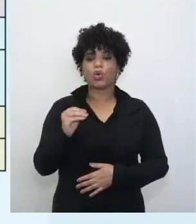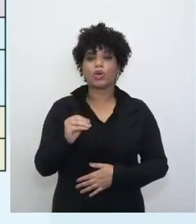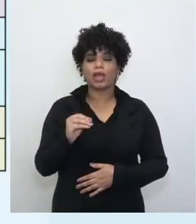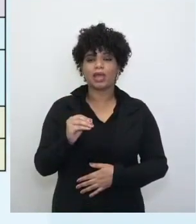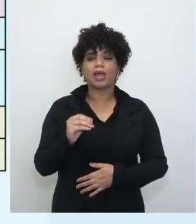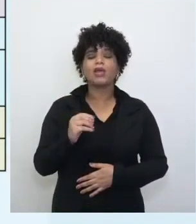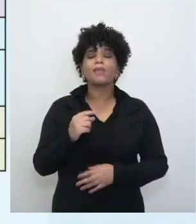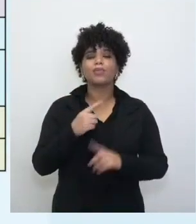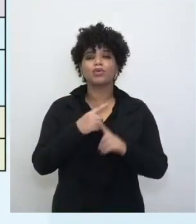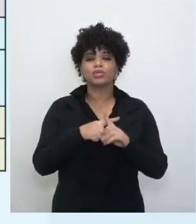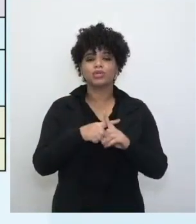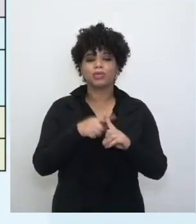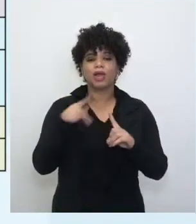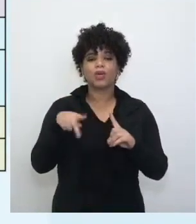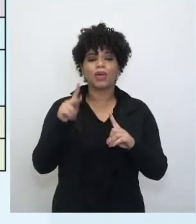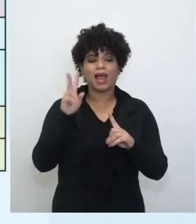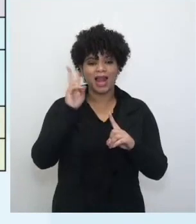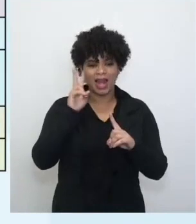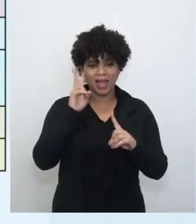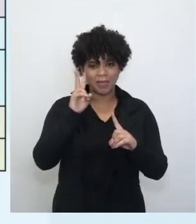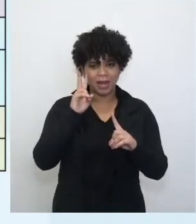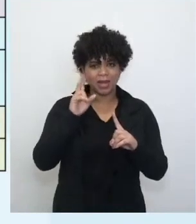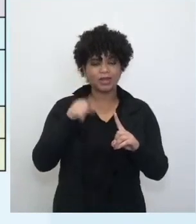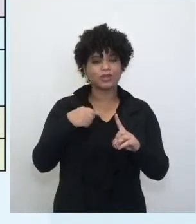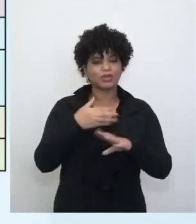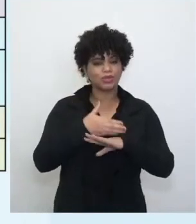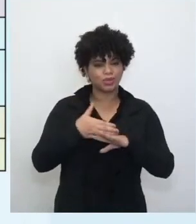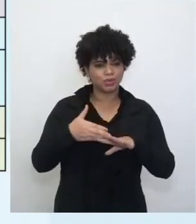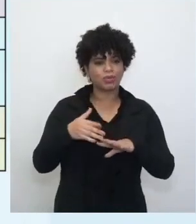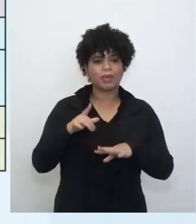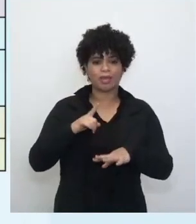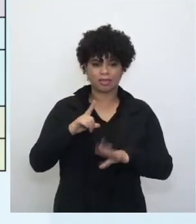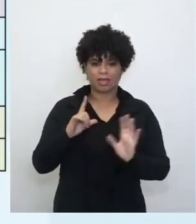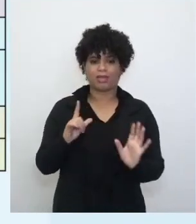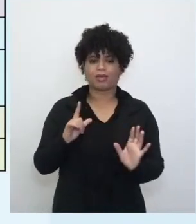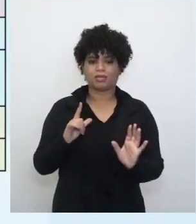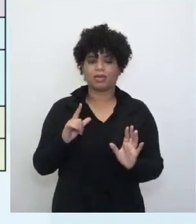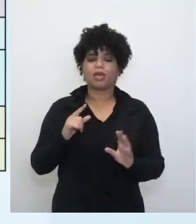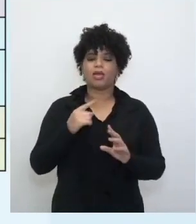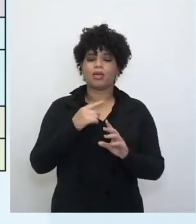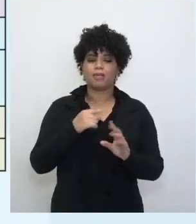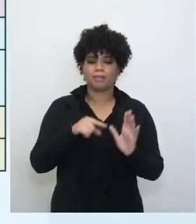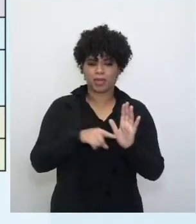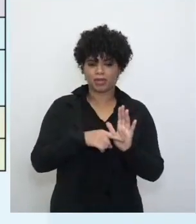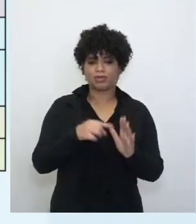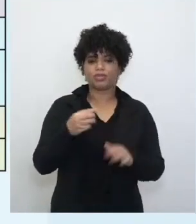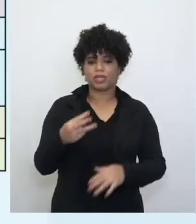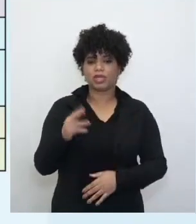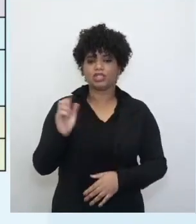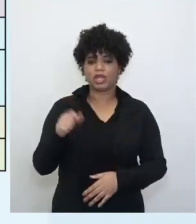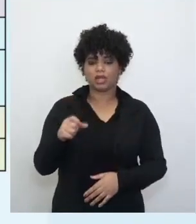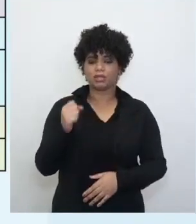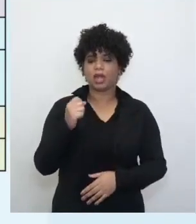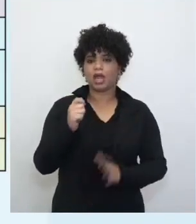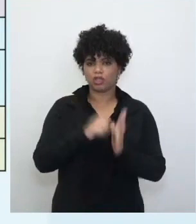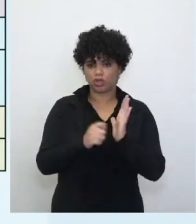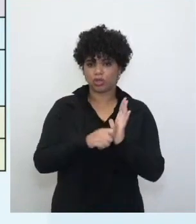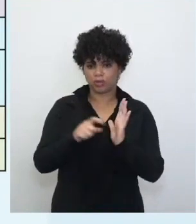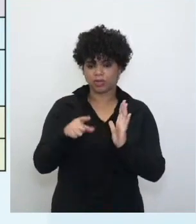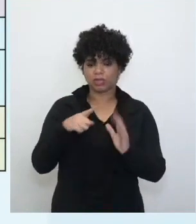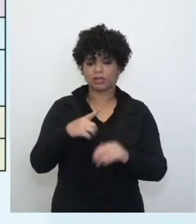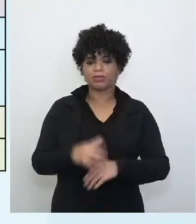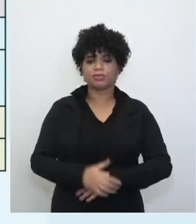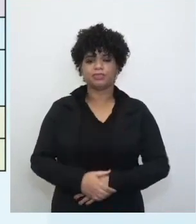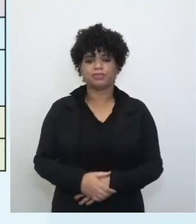multiplicar pelo k, ó. Lembra que aqui nessa parte a gente sempre multiplica pelo k, que é o menos 3? Você já pode anotar aí se você quiser.